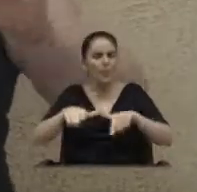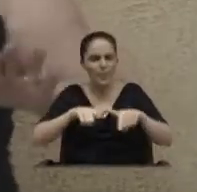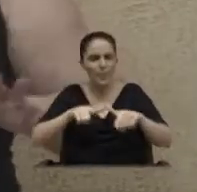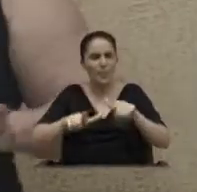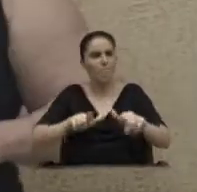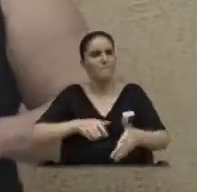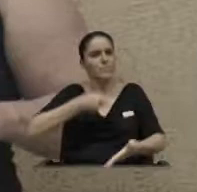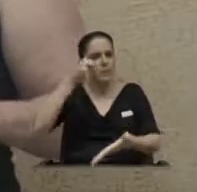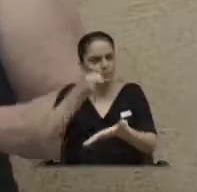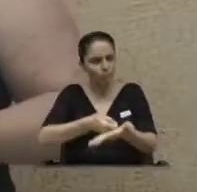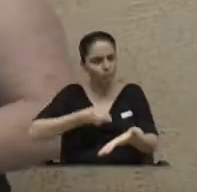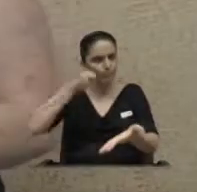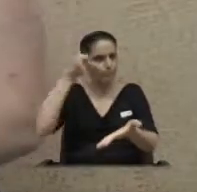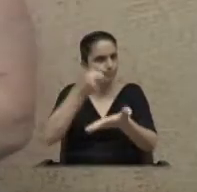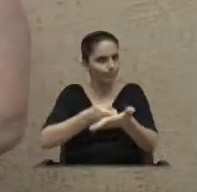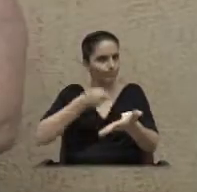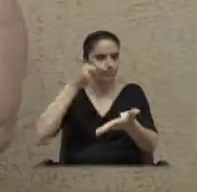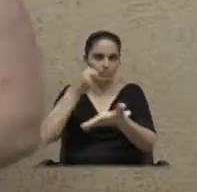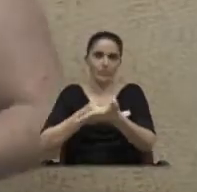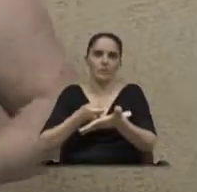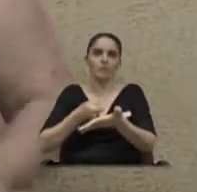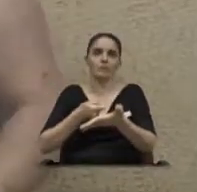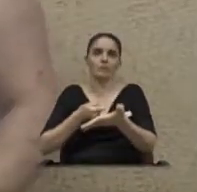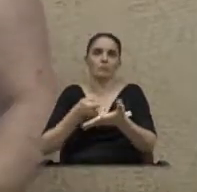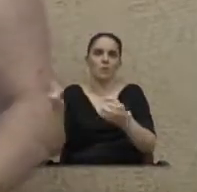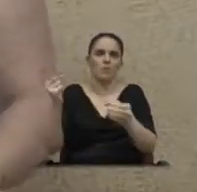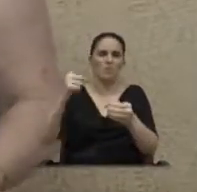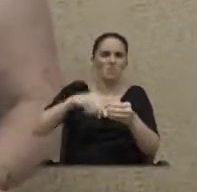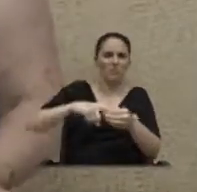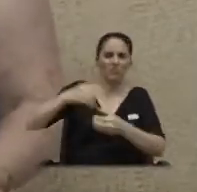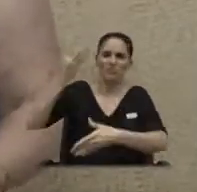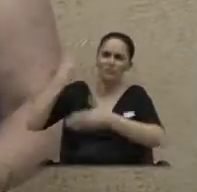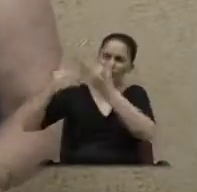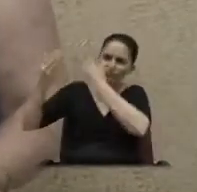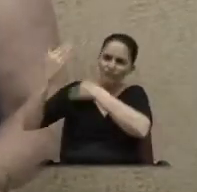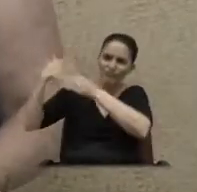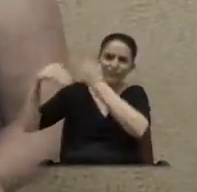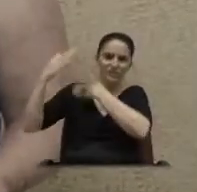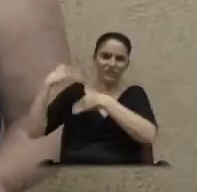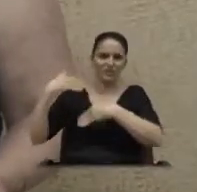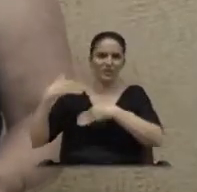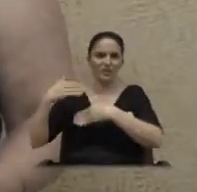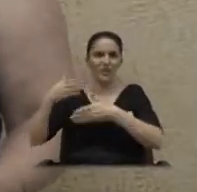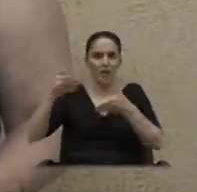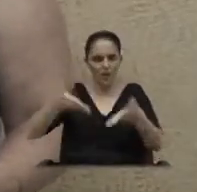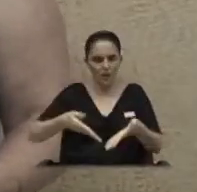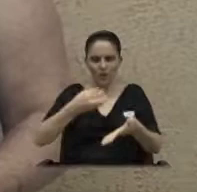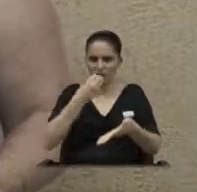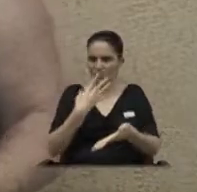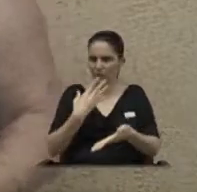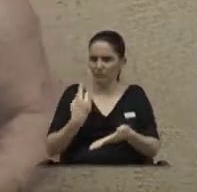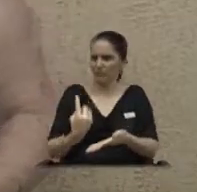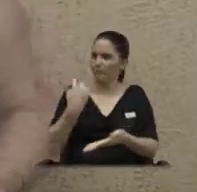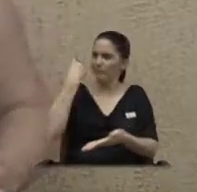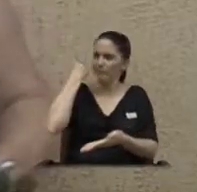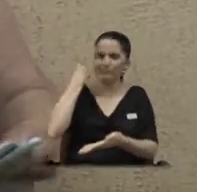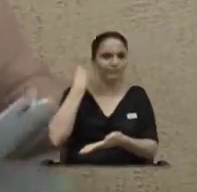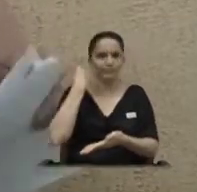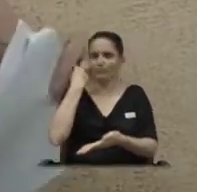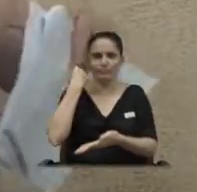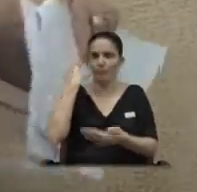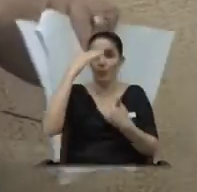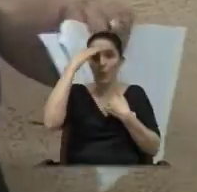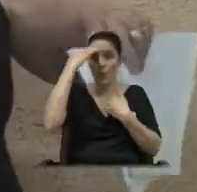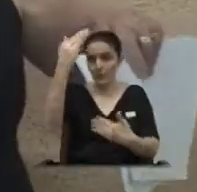que realmente nós não podemos voltar a retroceder. Andamos até aqui, voltar para trás, não. Por favor, não. Tá? Muito obrigada